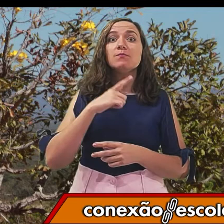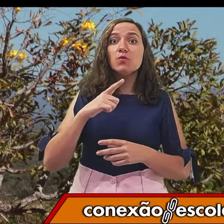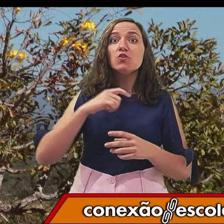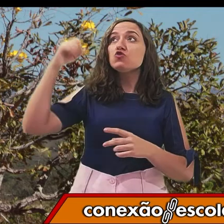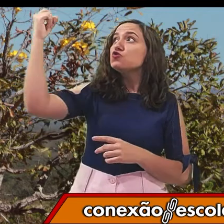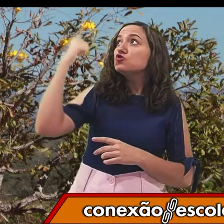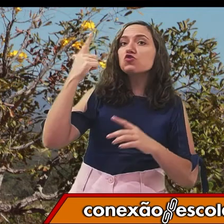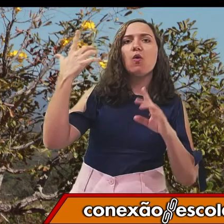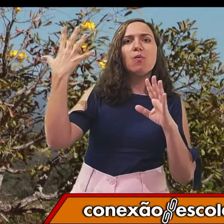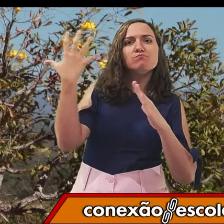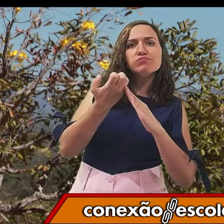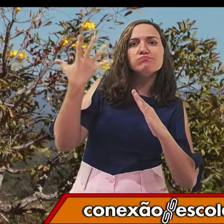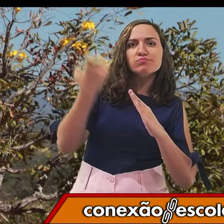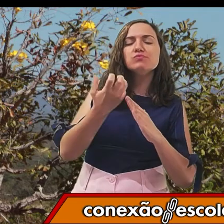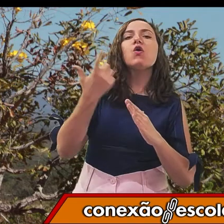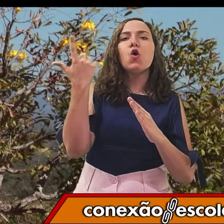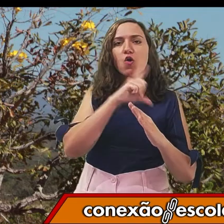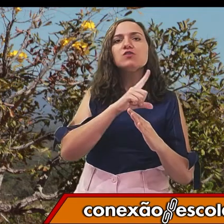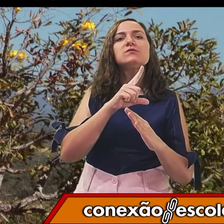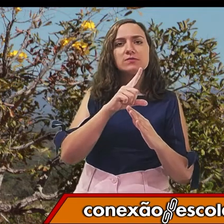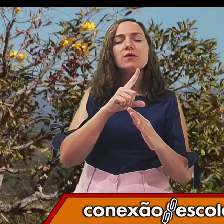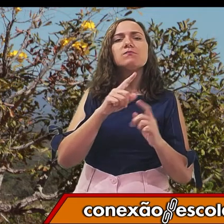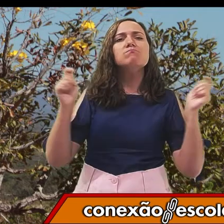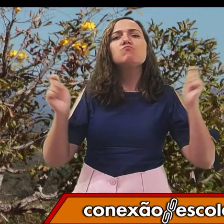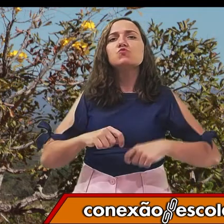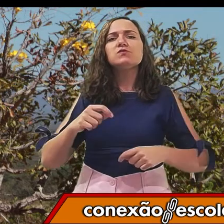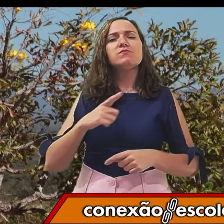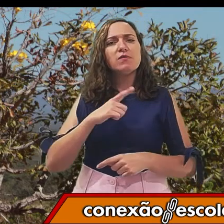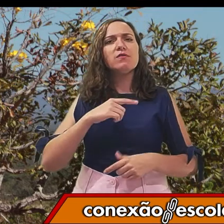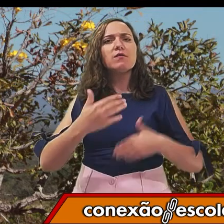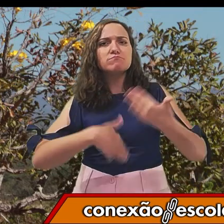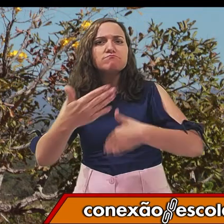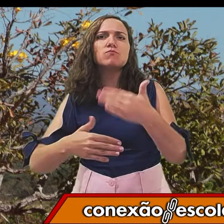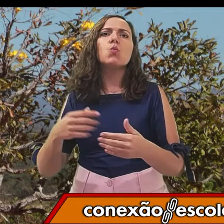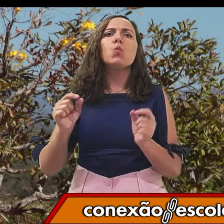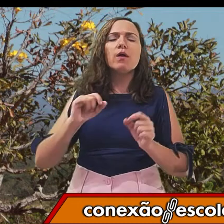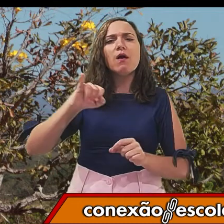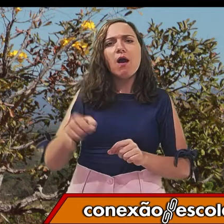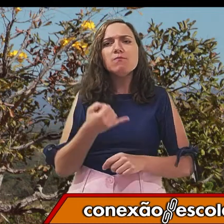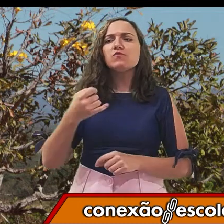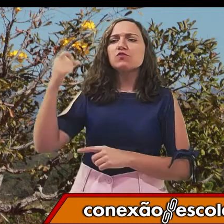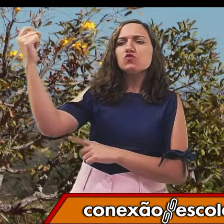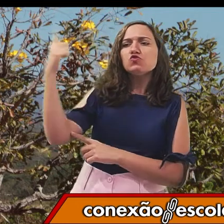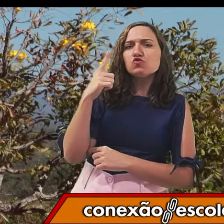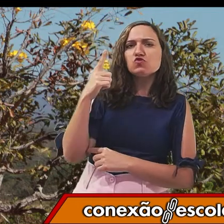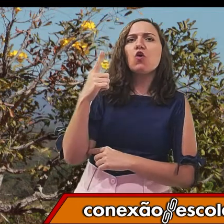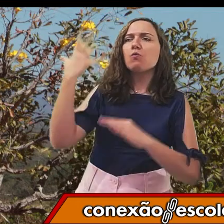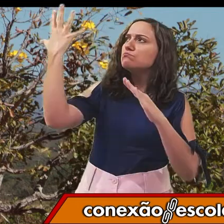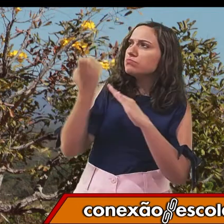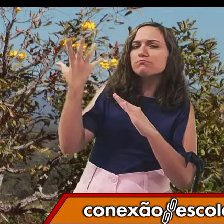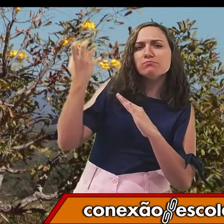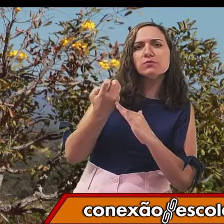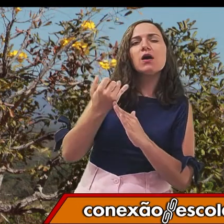solares, dos painéis fotovoltaicos, que têm sido desenvolvidas para aproveitar essa energia e